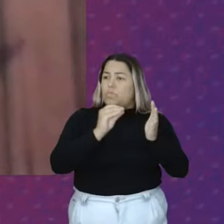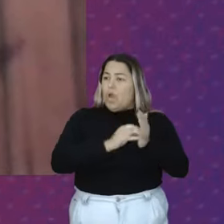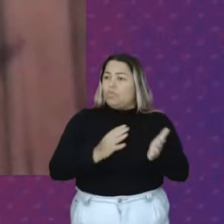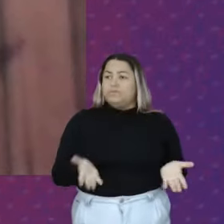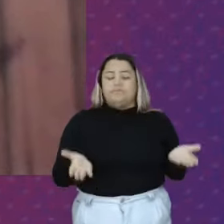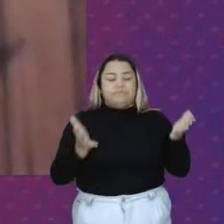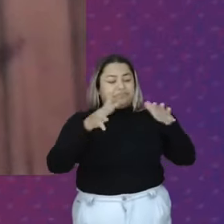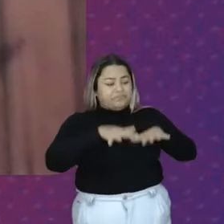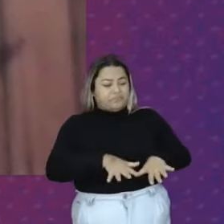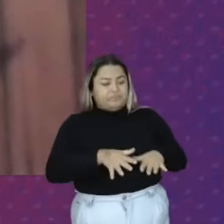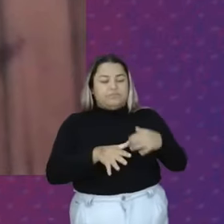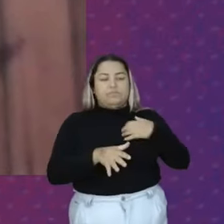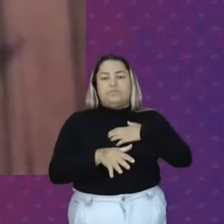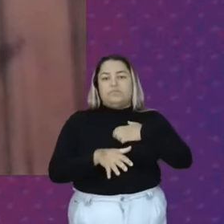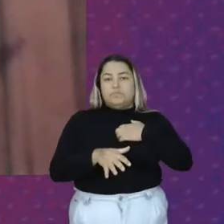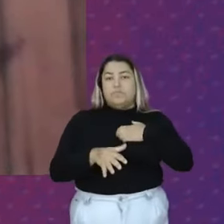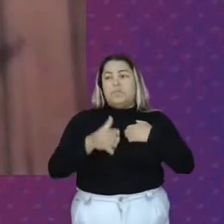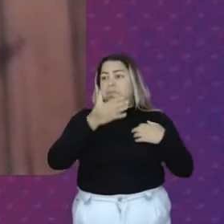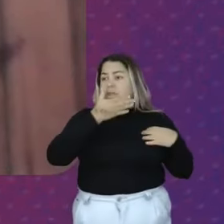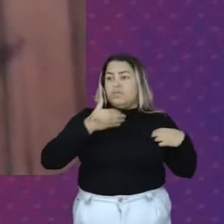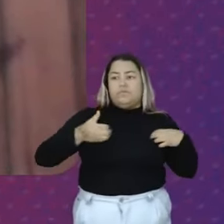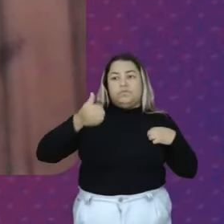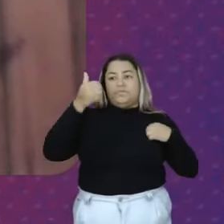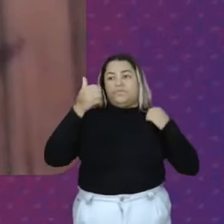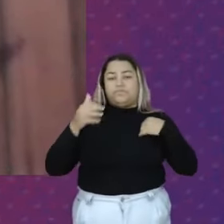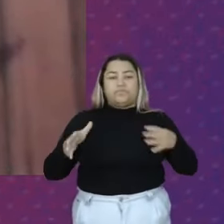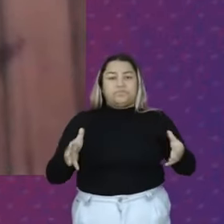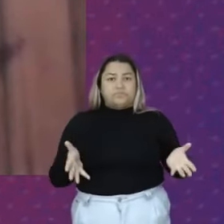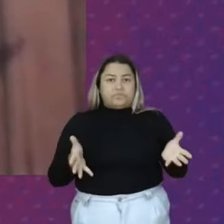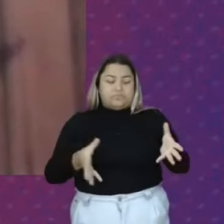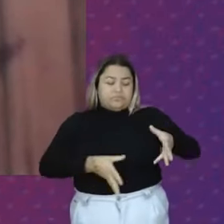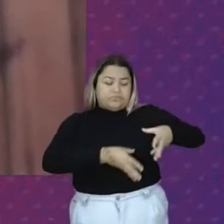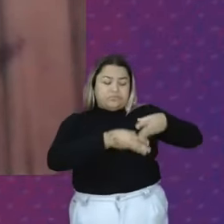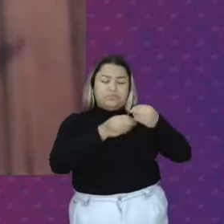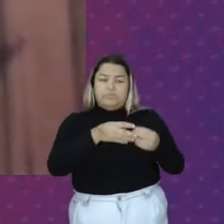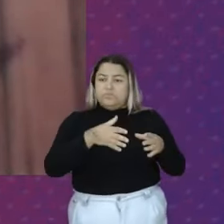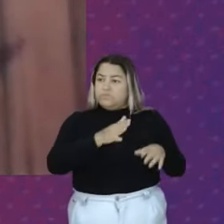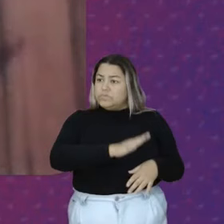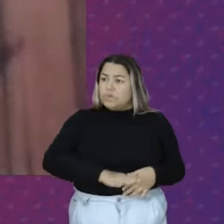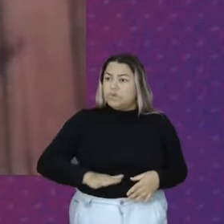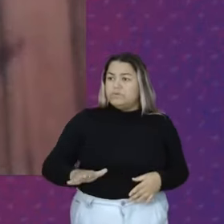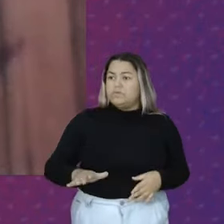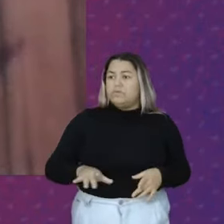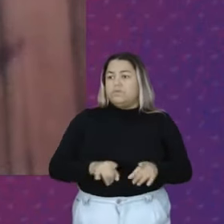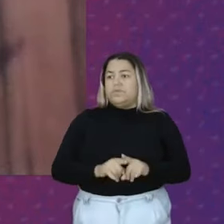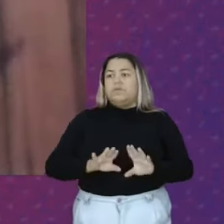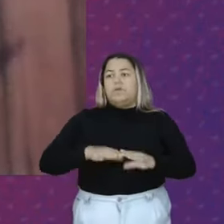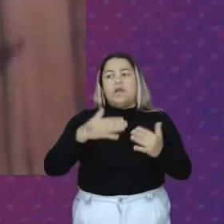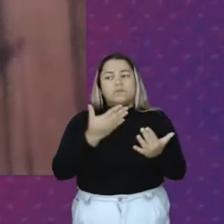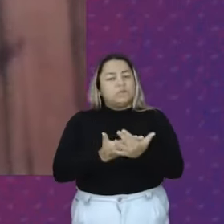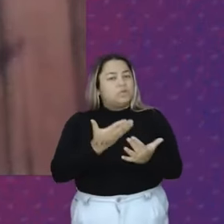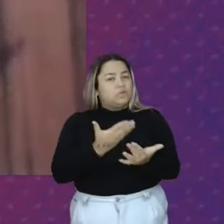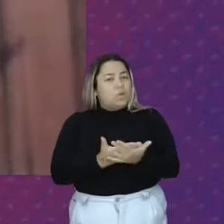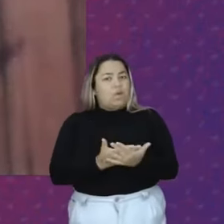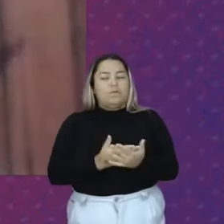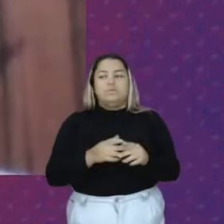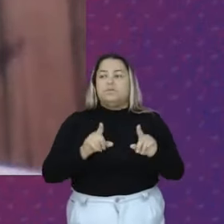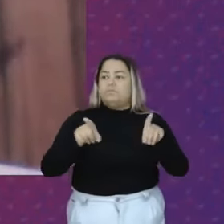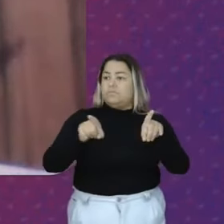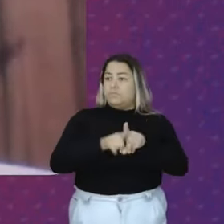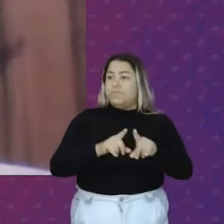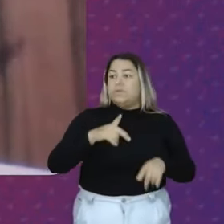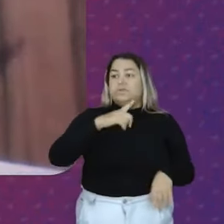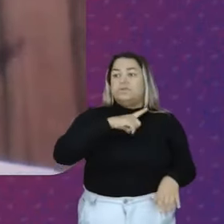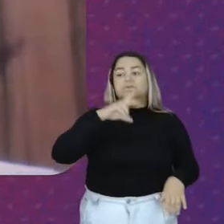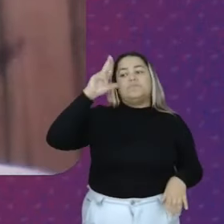acessibilidade isso melhorou bastante e incluiu-se muitas crianças principalmente né nas escolas como deficiên E isso também